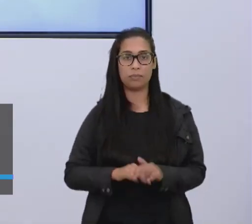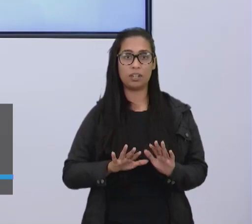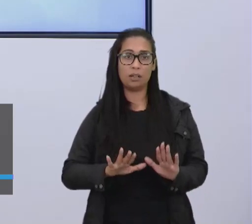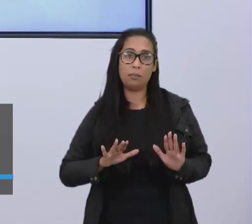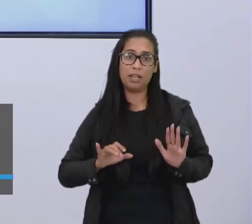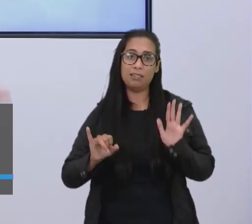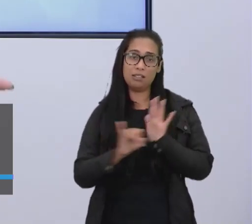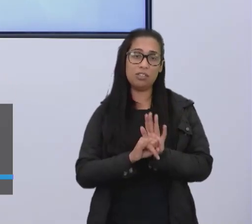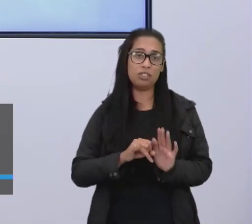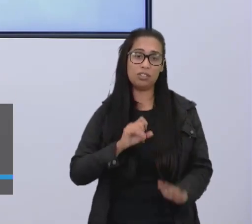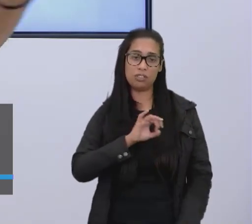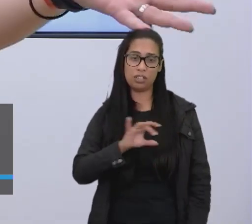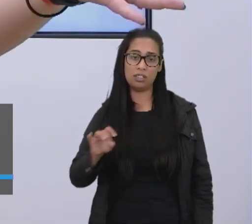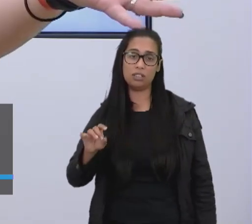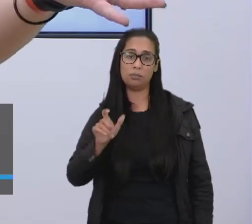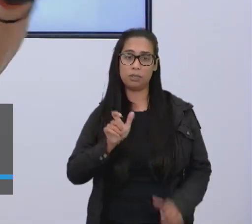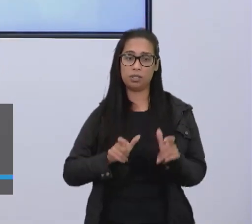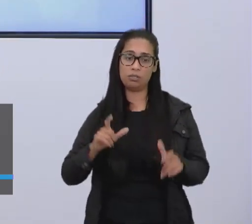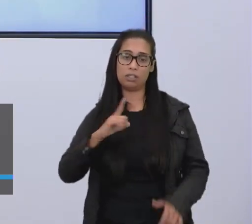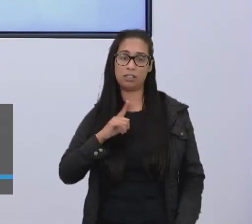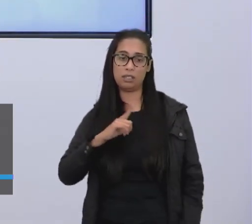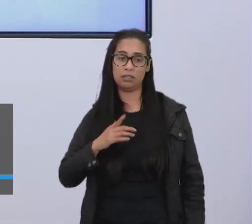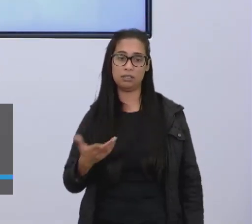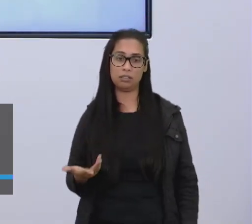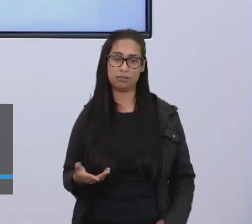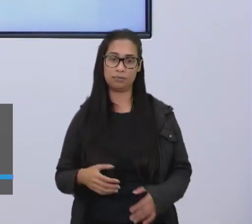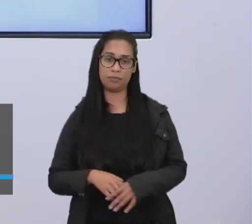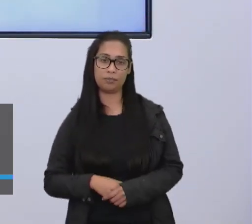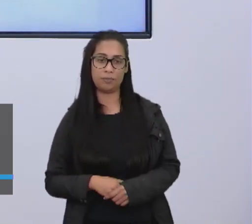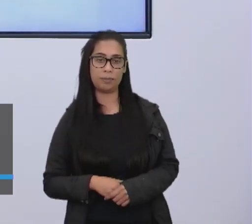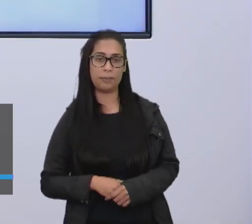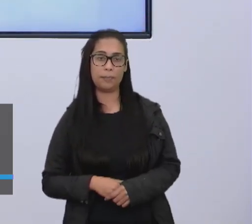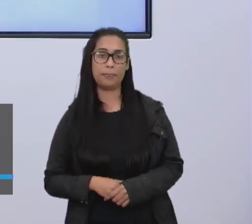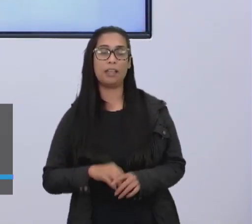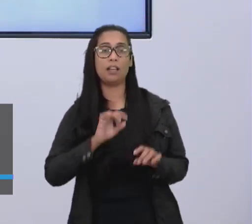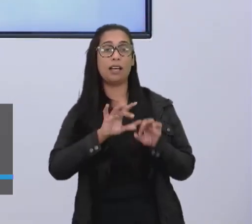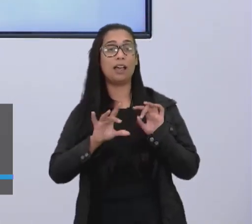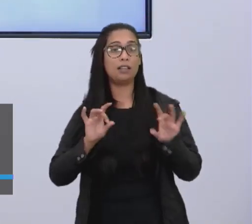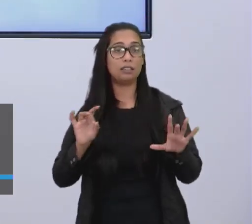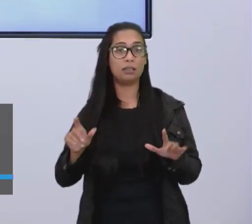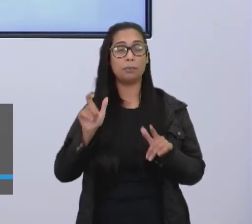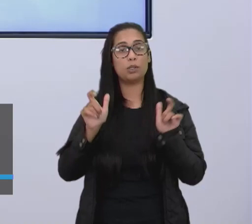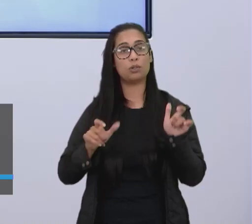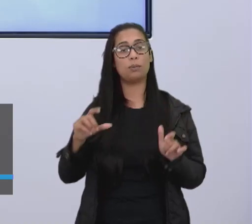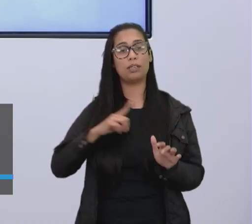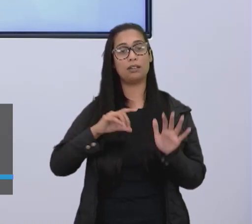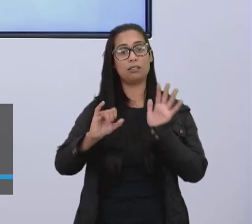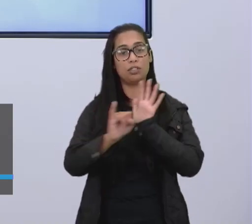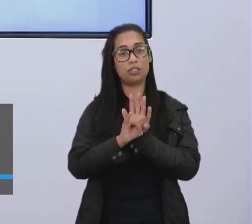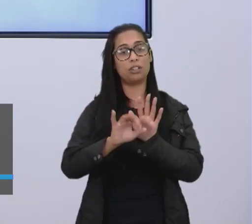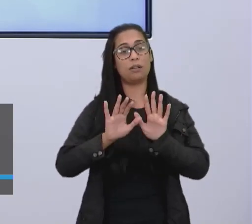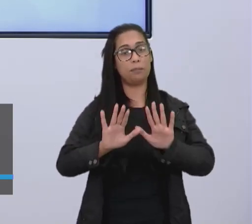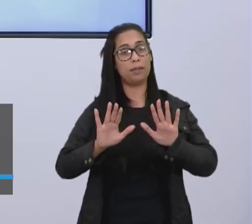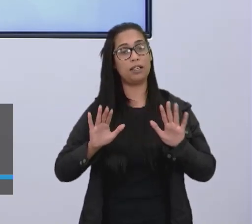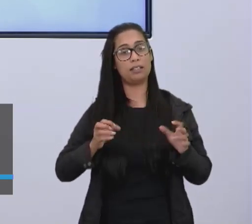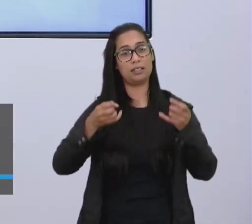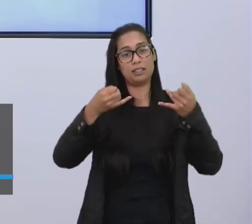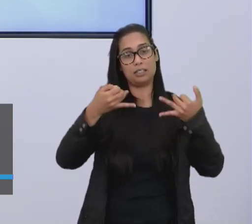grupos. Tipo, eu curto anime, tem gente que não. Então, eu gero uma identidade com esse grupo. Mas quando a gente está falando não